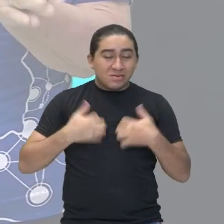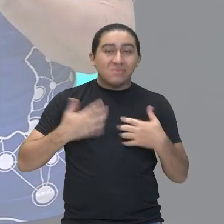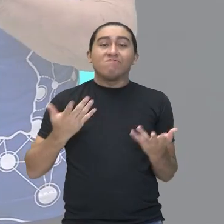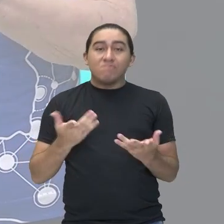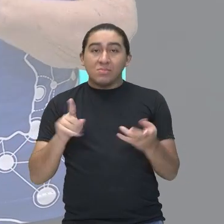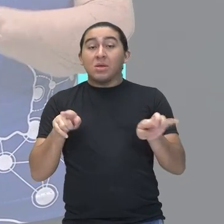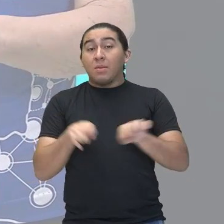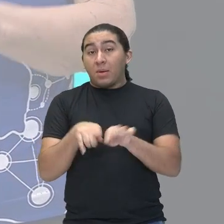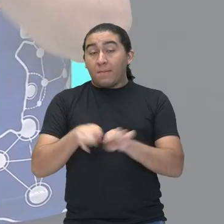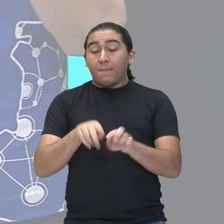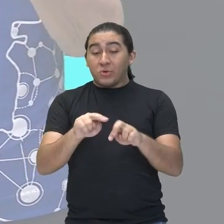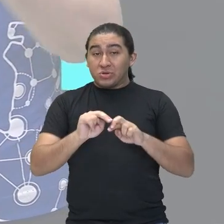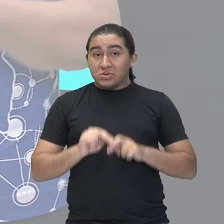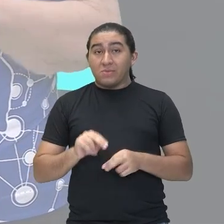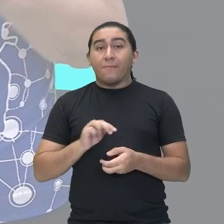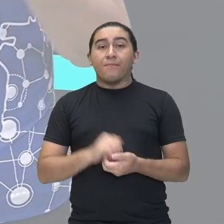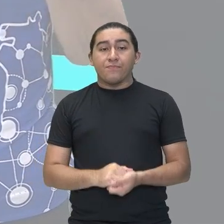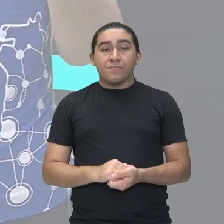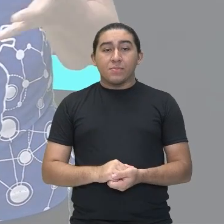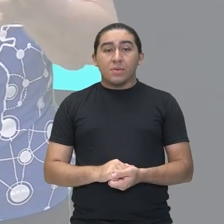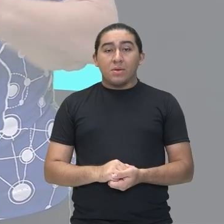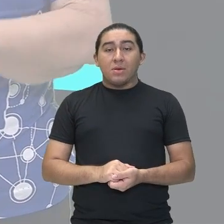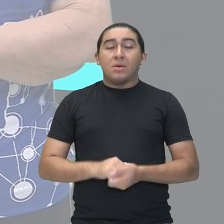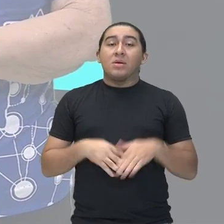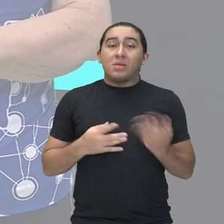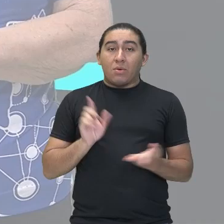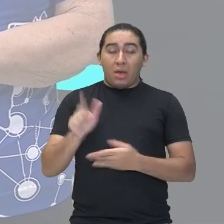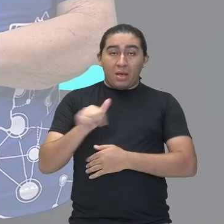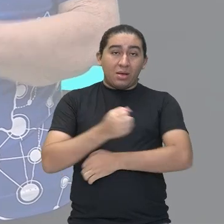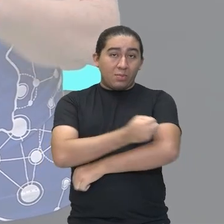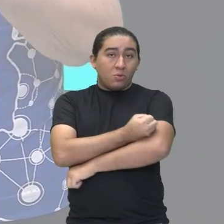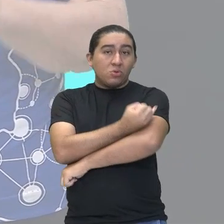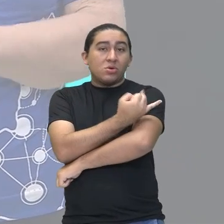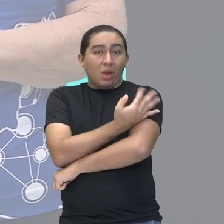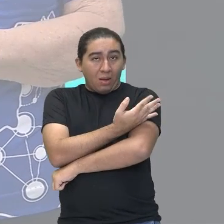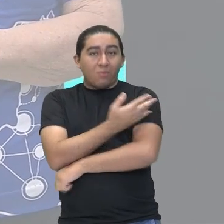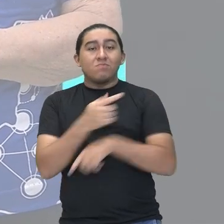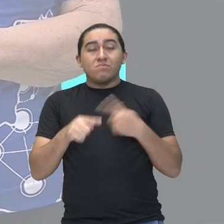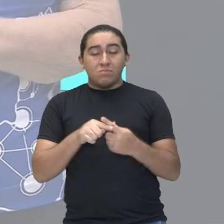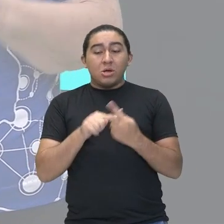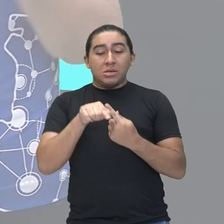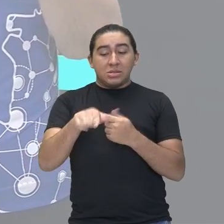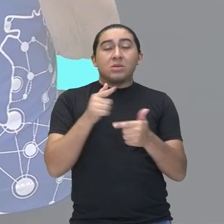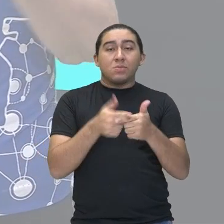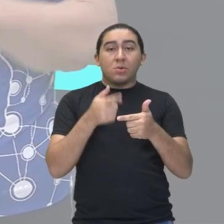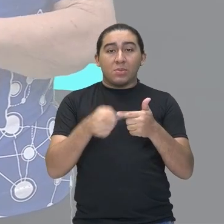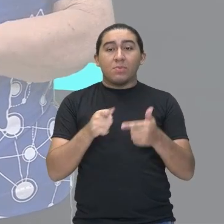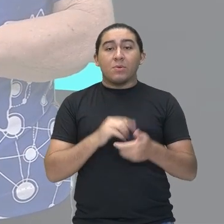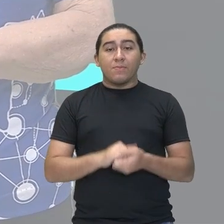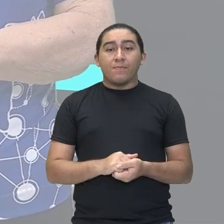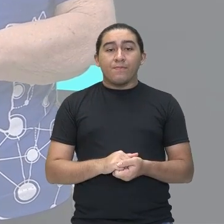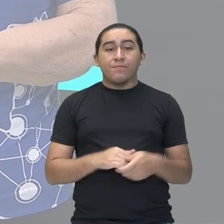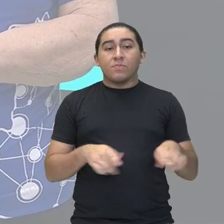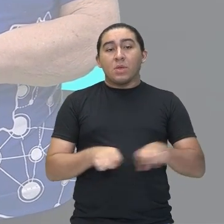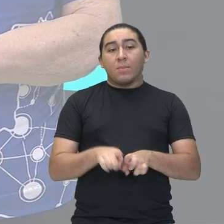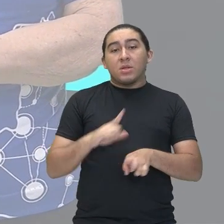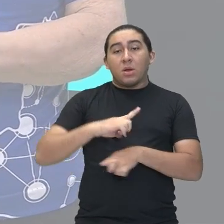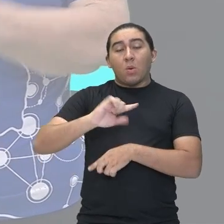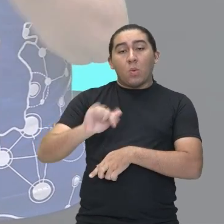por conta disso. Então, a linguagem é dramática também por causa disso, né? Também tem